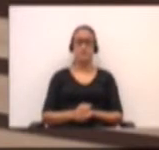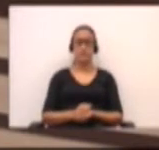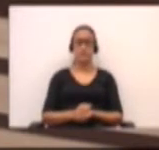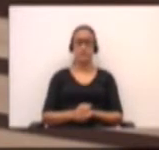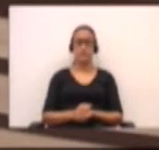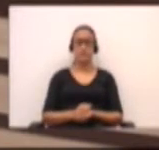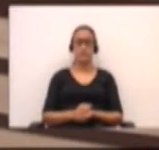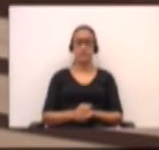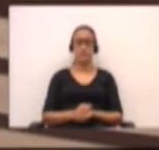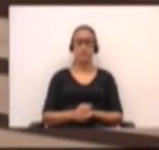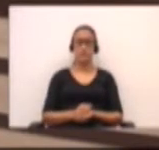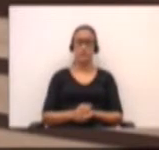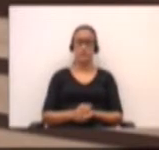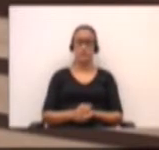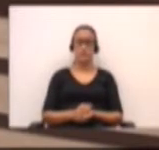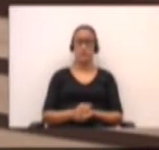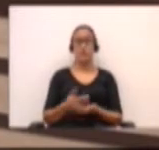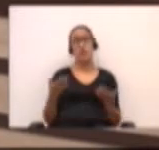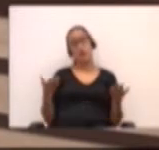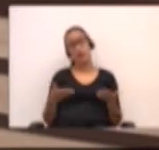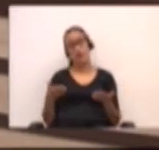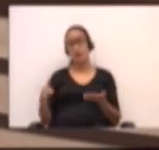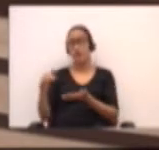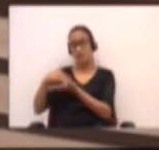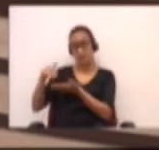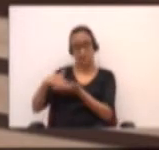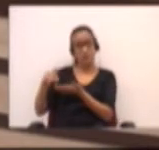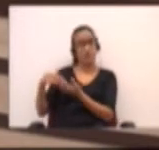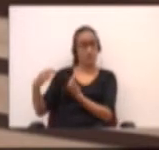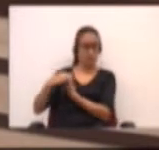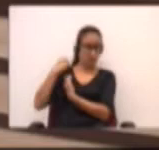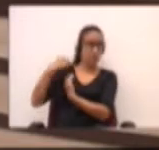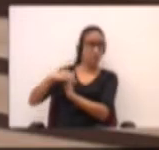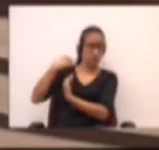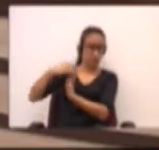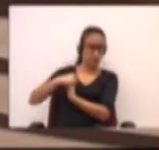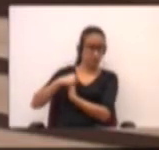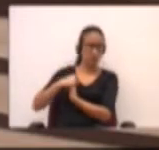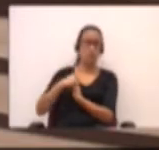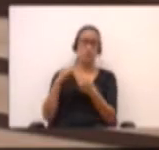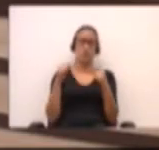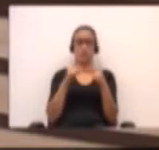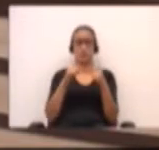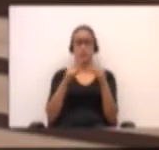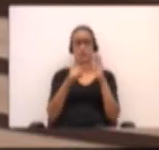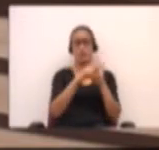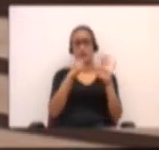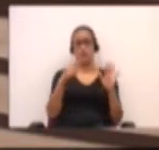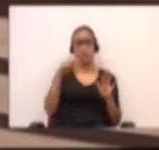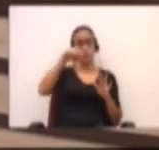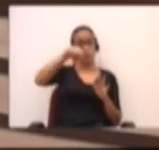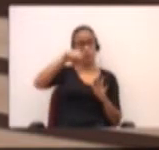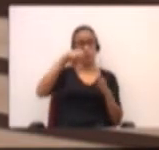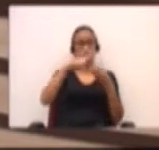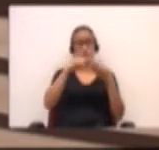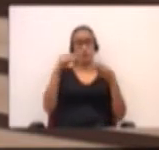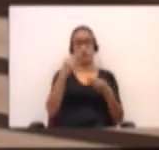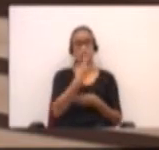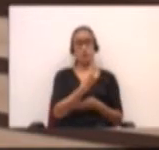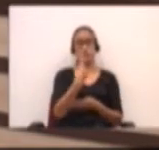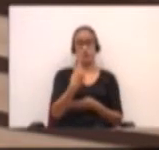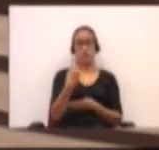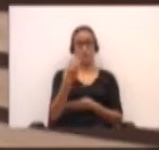aqui pela Secretaria de Negócio Jurídico, de acordo com o parágrafo 9º do artigo 116